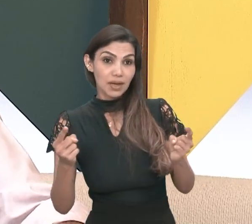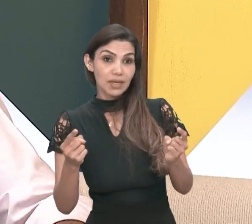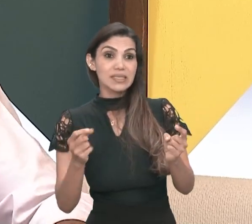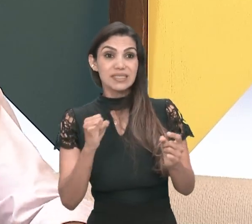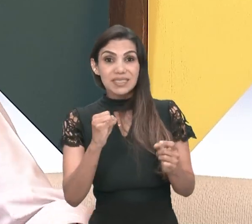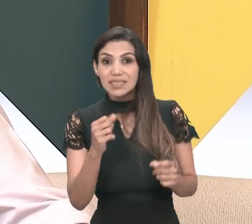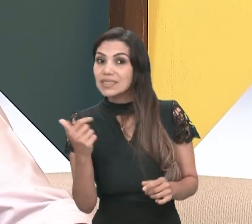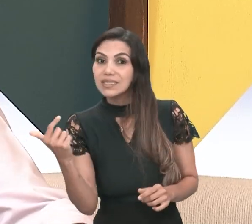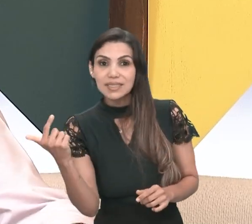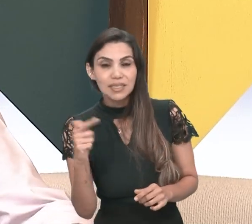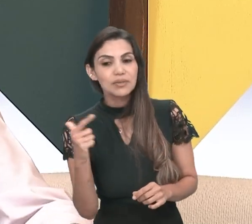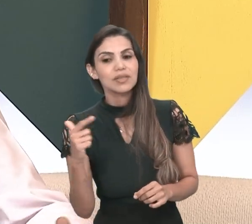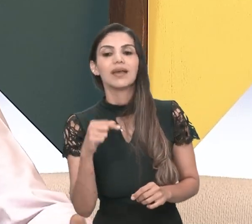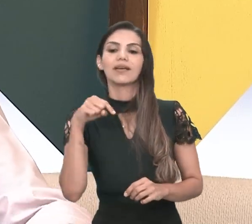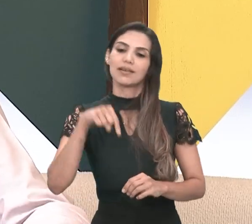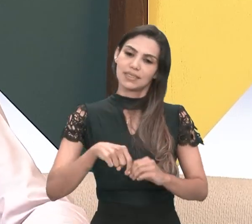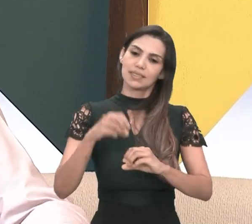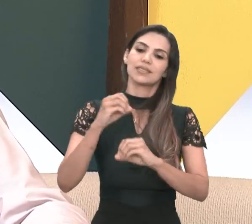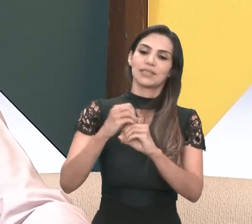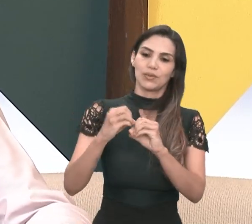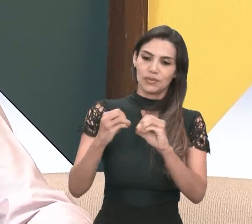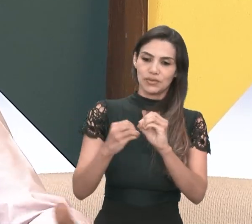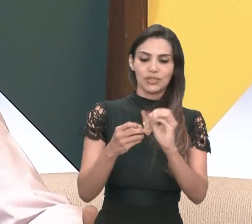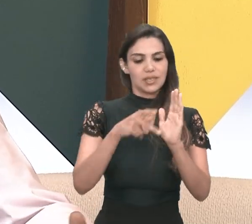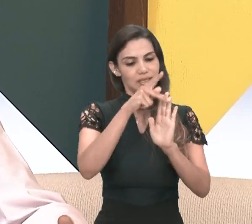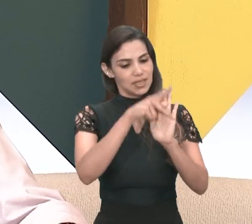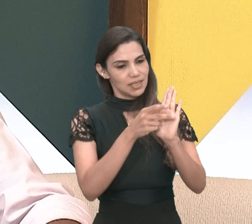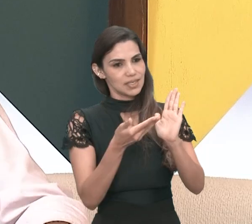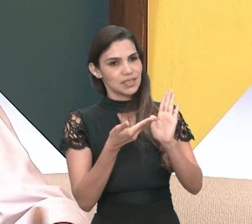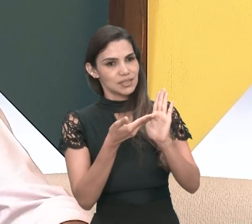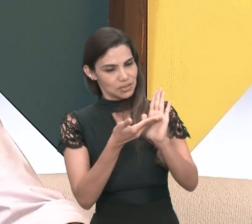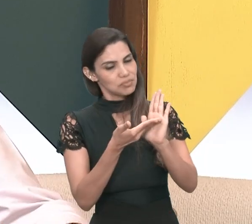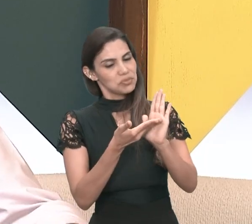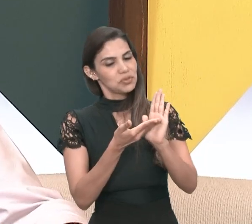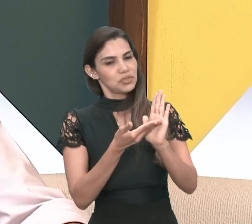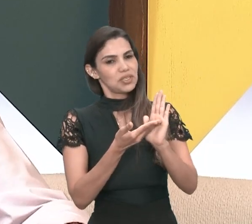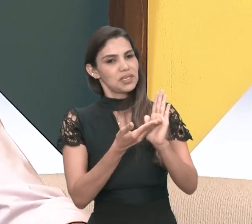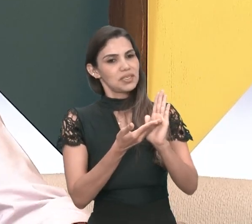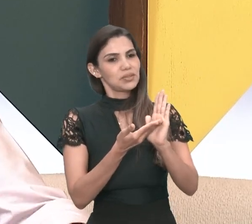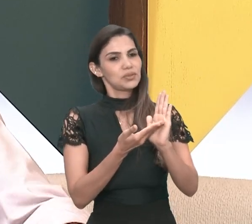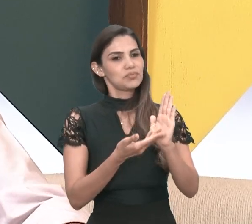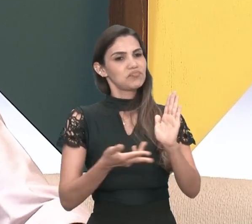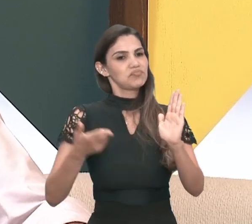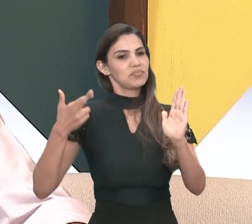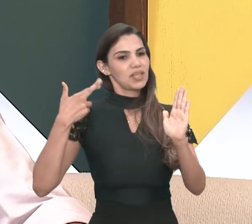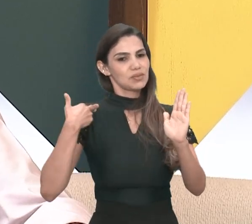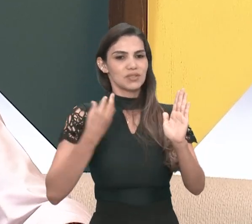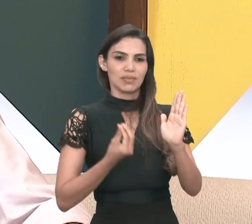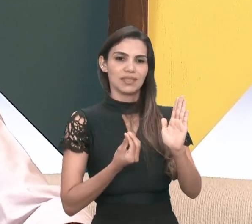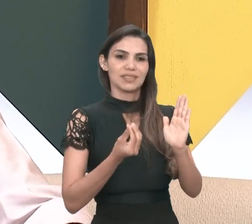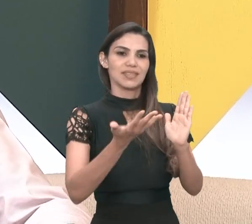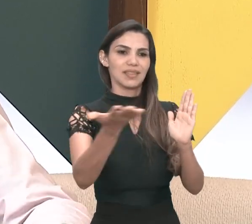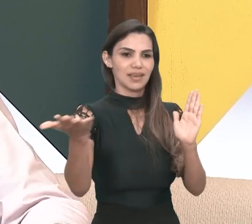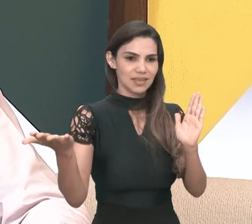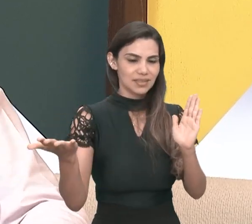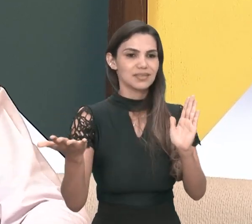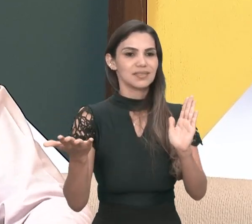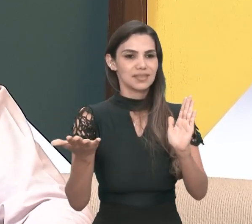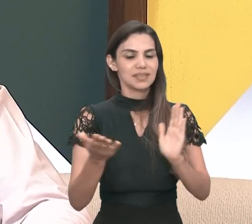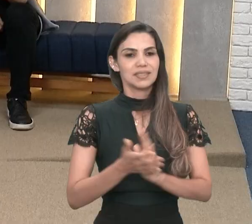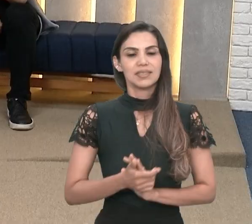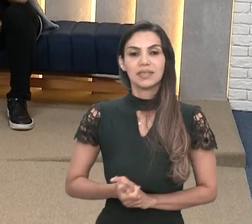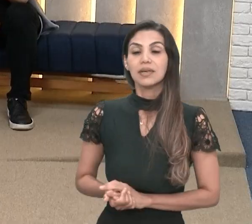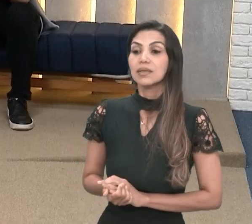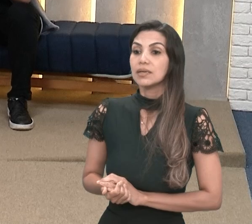a universidade, dentro desse programa, se compromete em viabilizar esse acesso também. Como